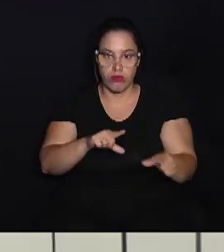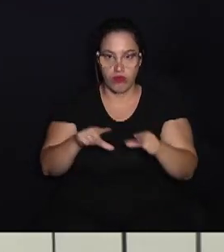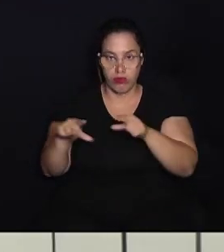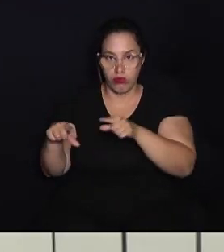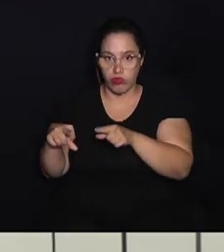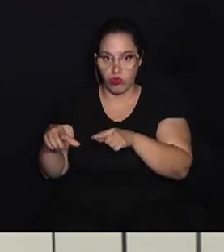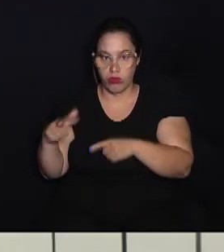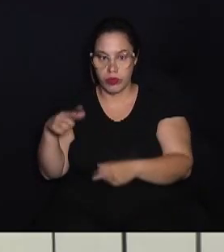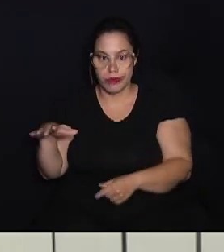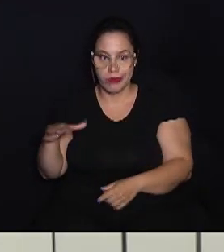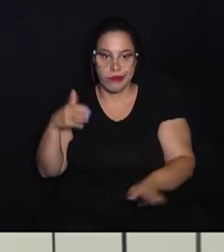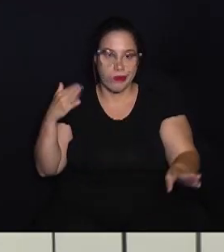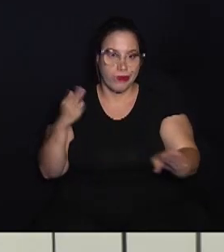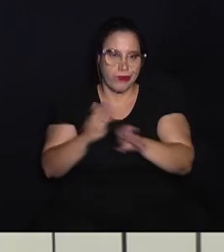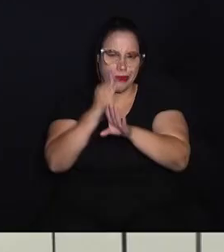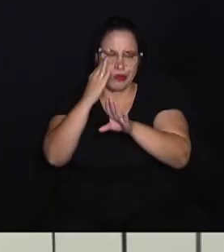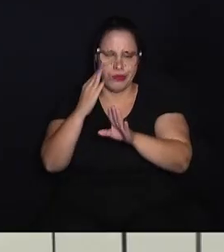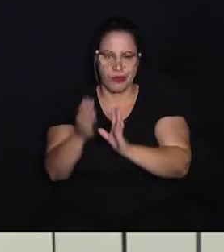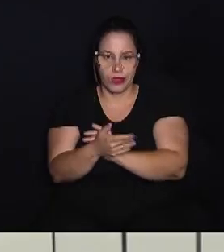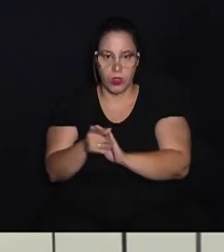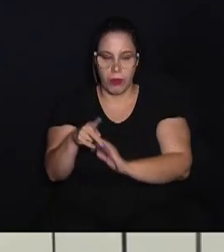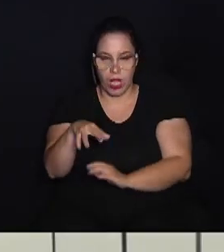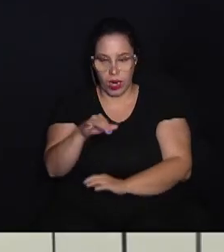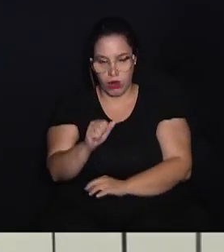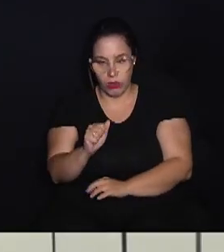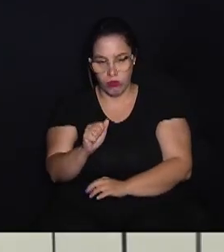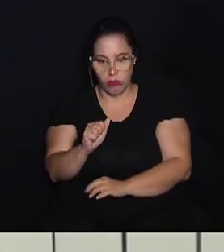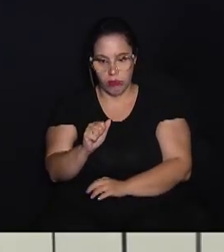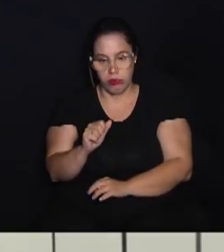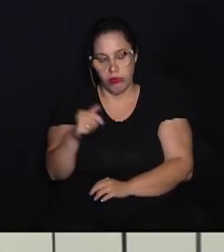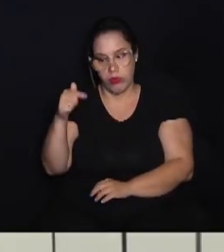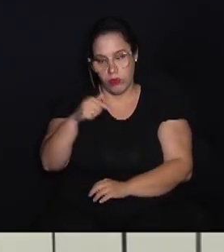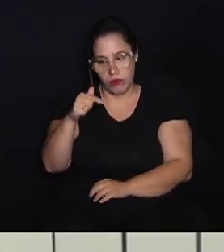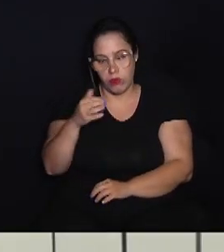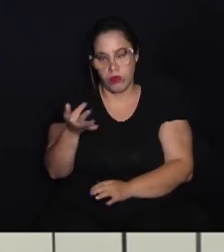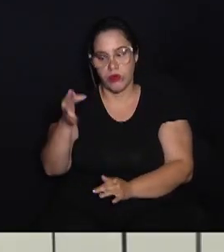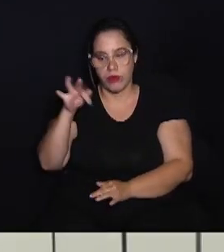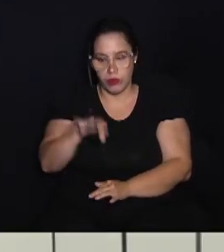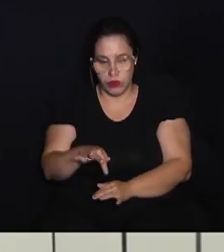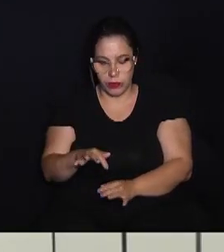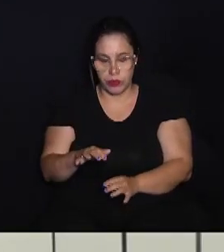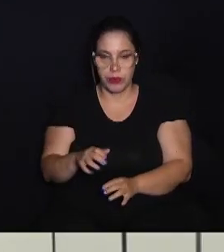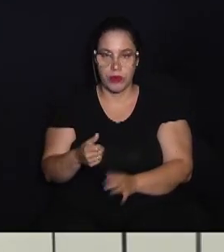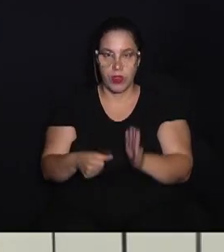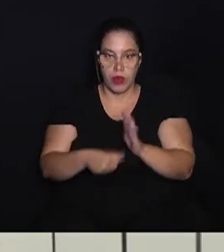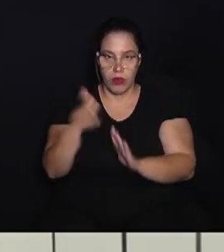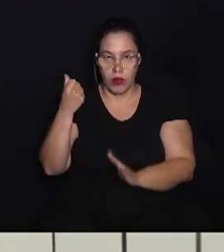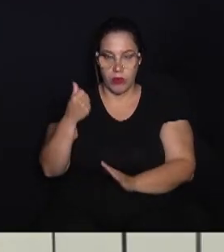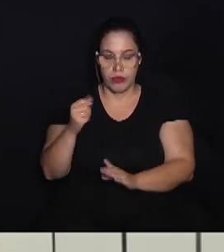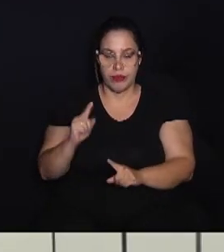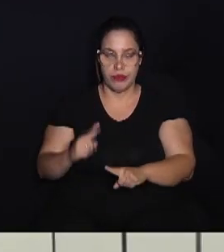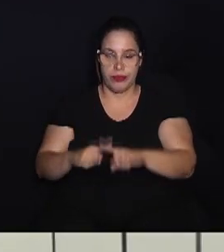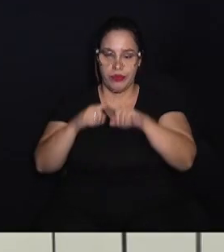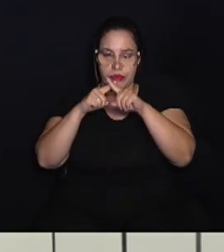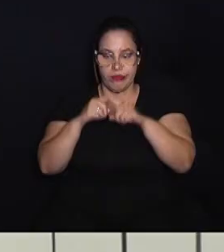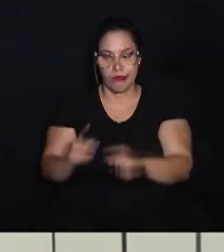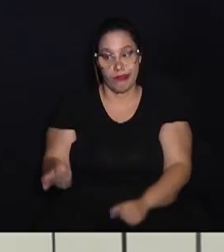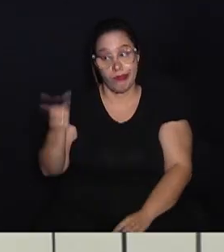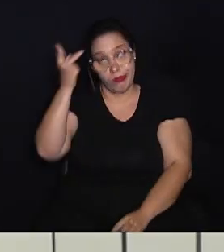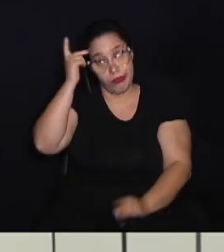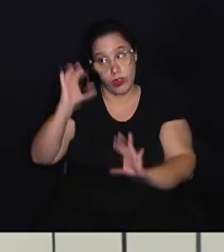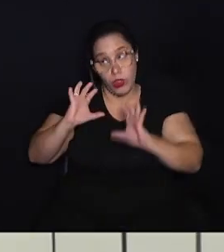paulista enfrentar a equipe do Praia Grande. Pela 7ª e última rodada da primeira fase do Campeonato Paulista de